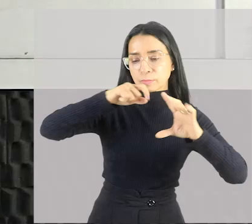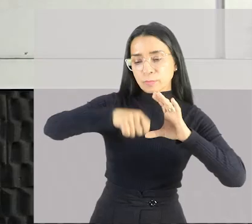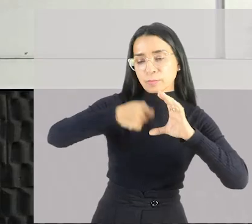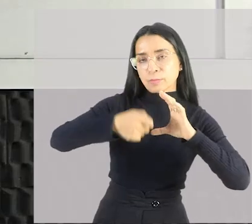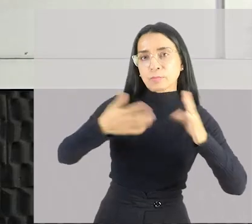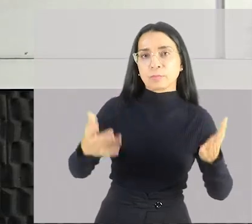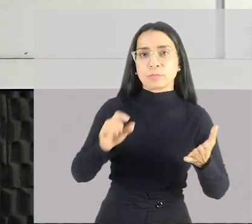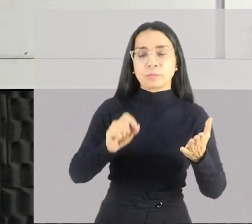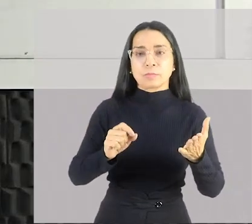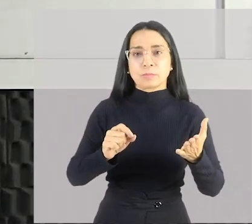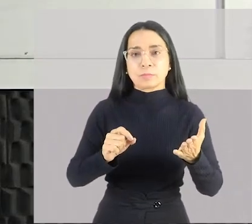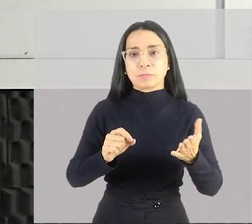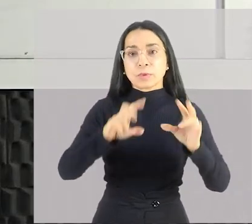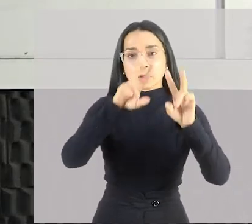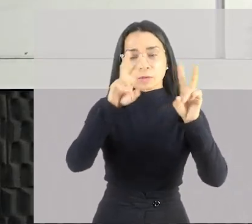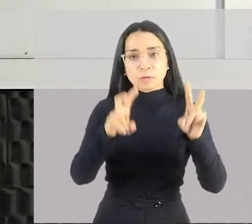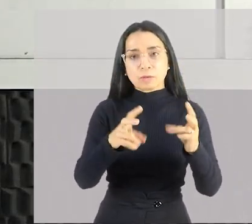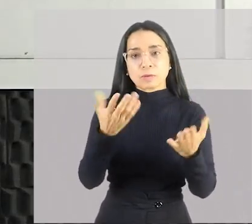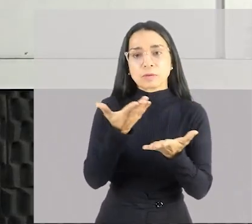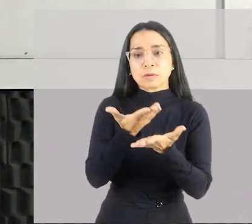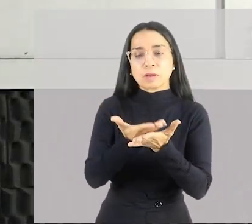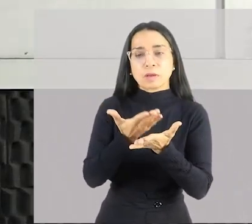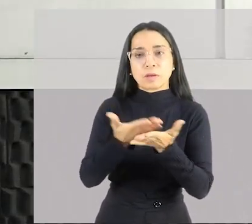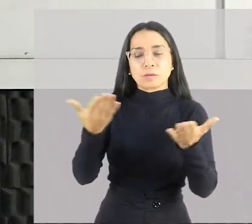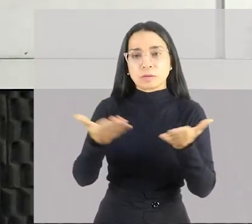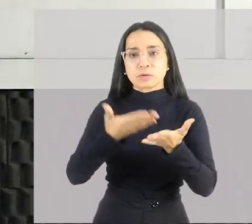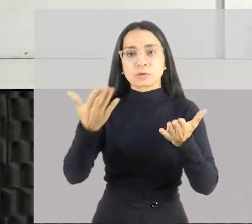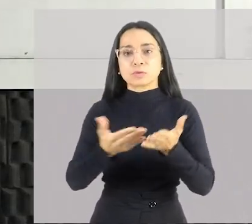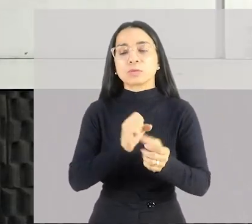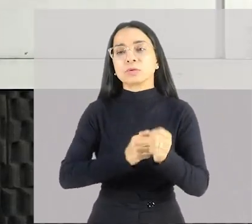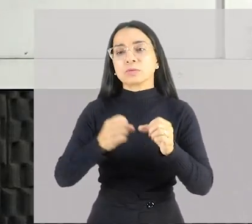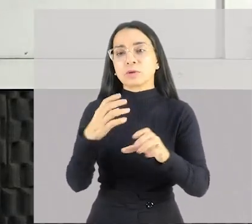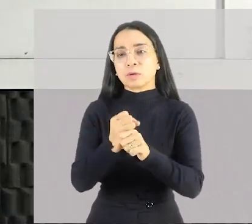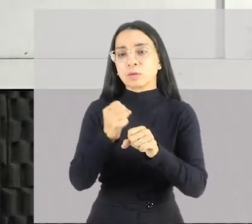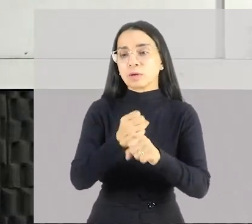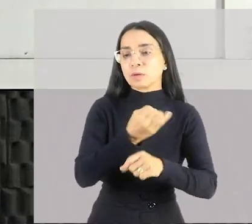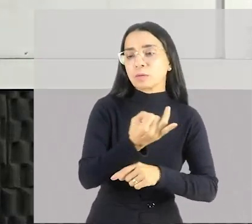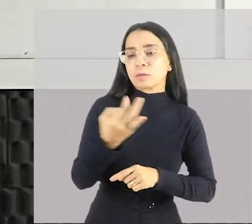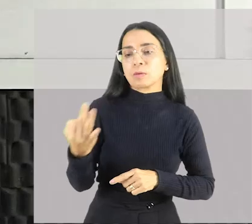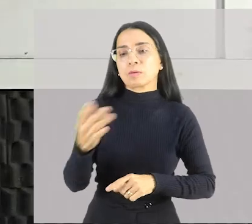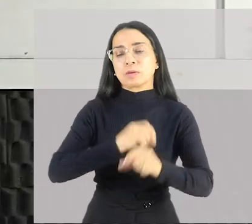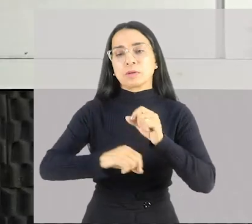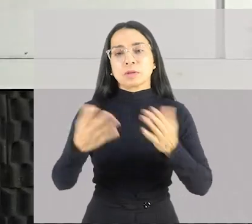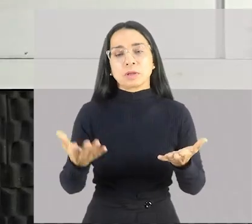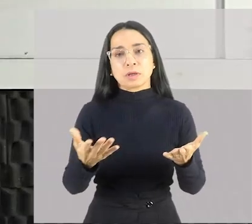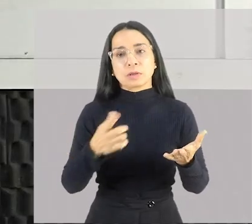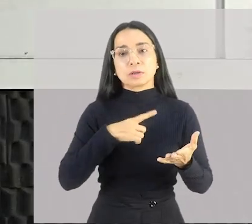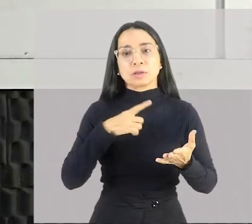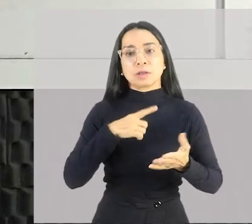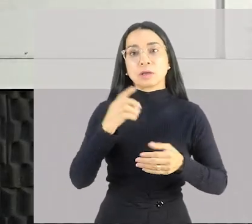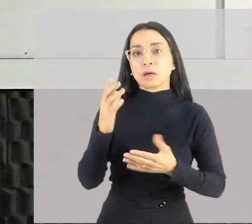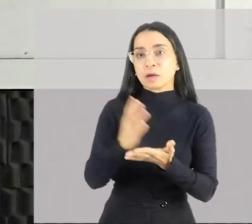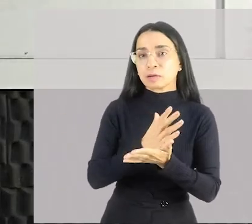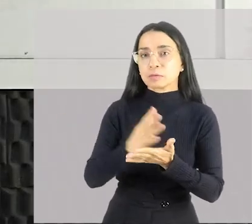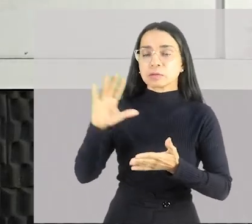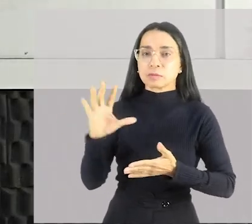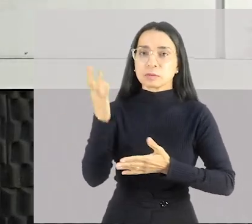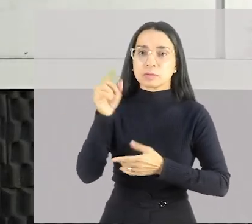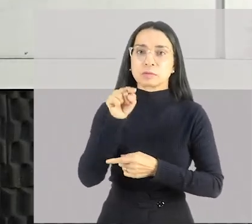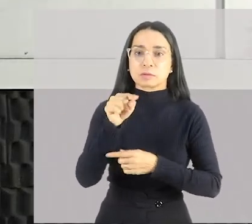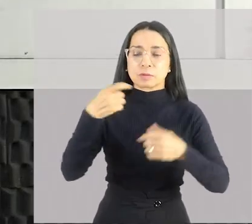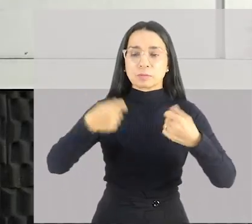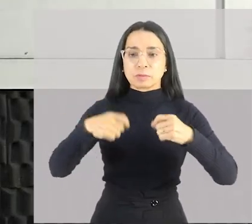da de hoje é mais uma aula sobre probabilidade né probabilidade dois gente vai colocar algumas situações que você